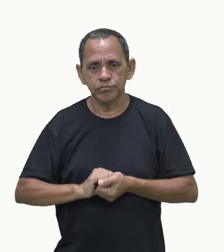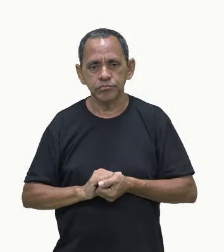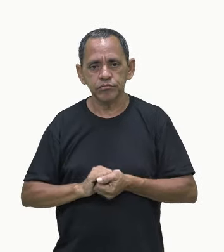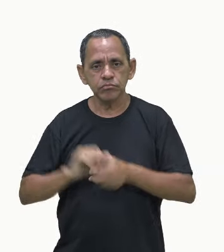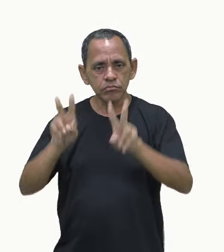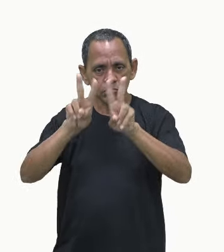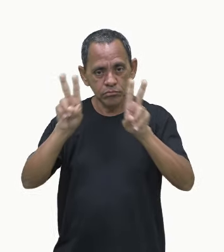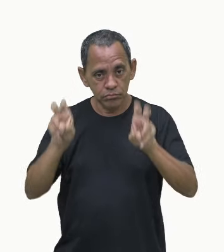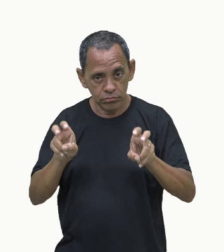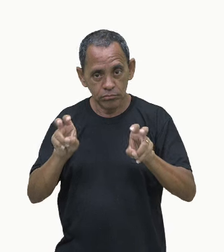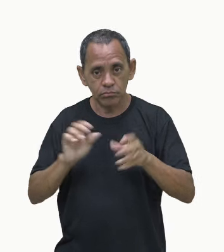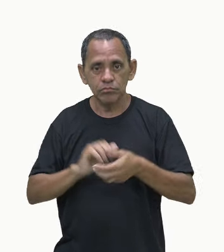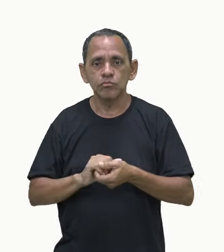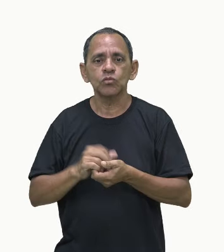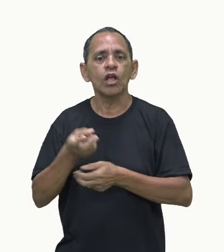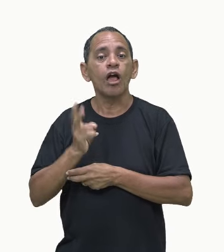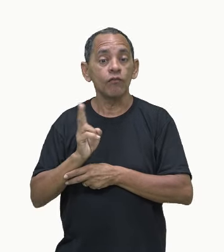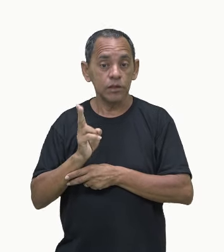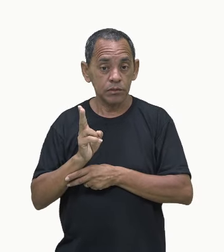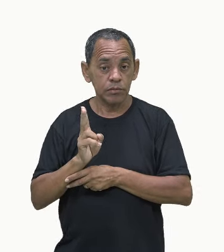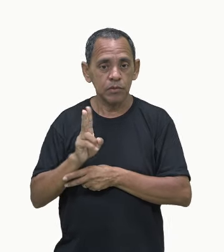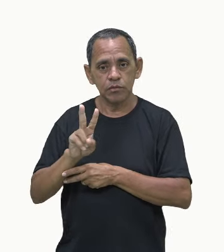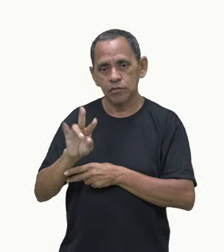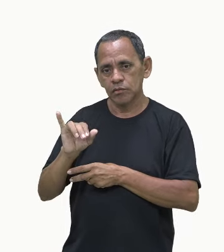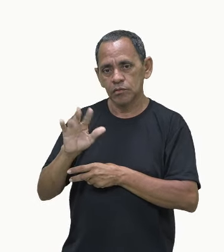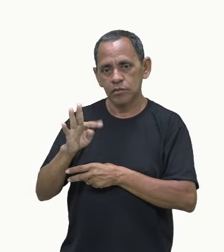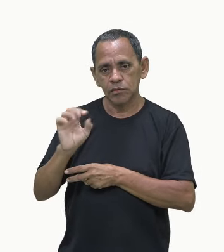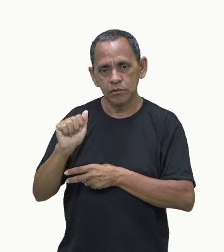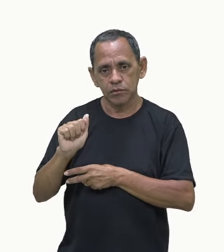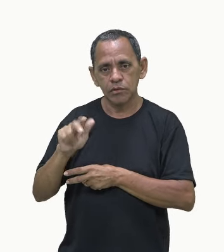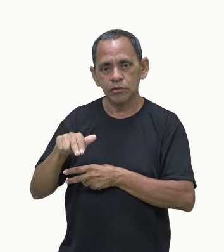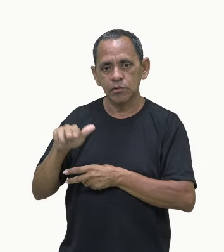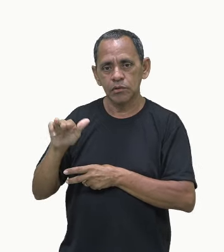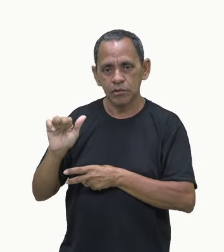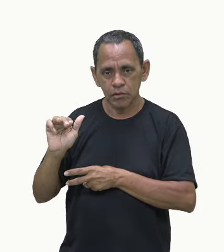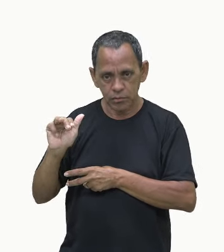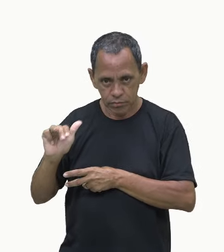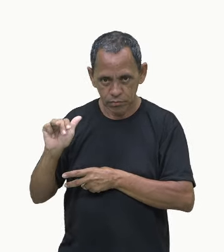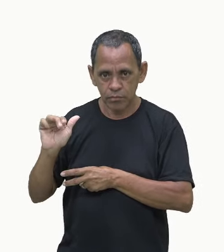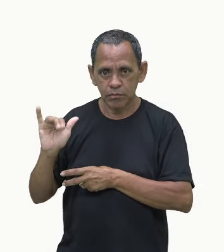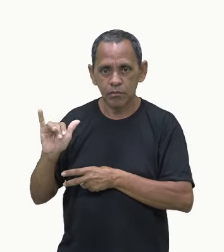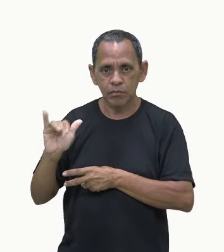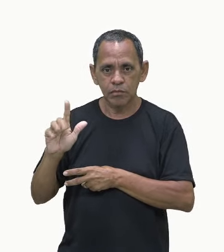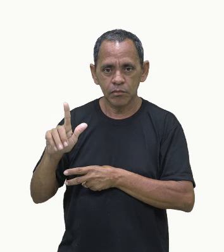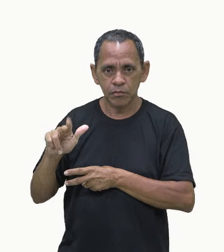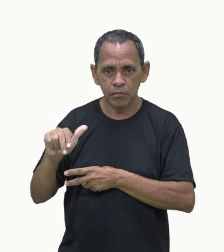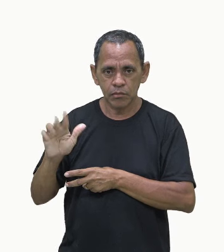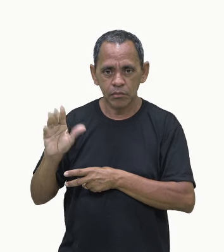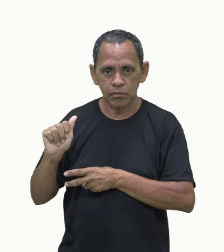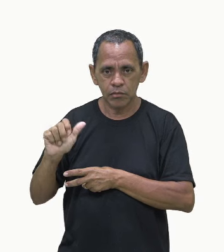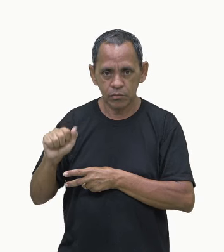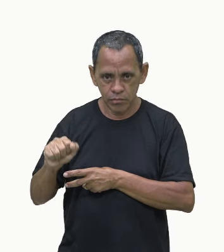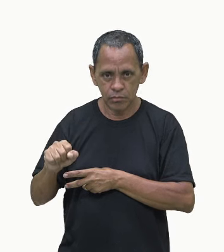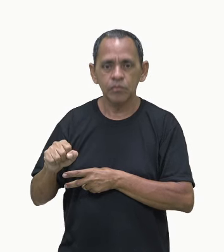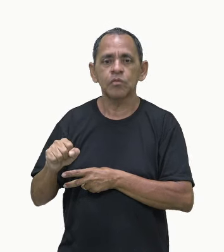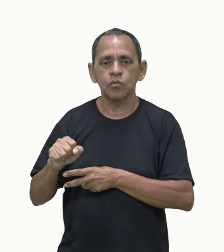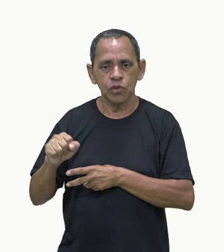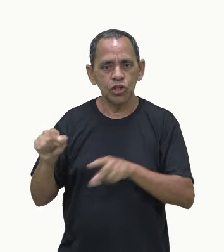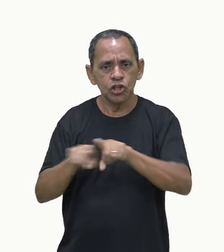assunto, né, que são as vitaminas, tá? As vitaminas, eles são compostos